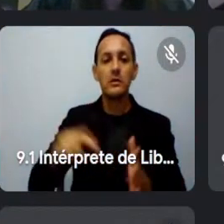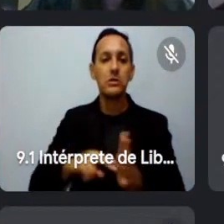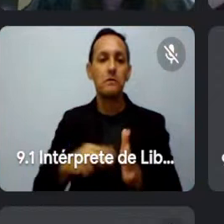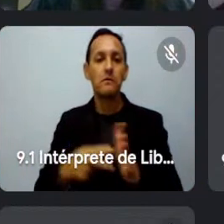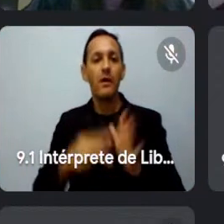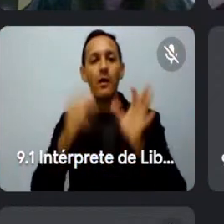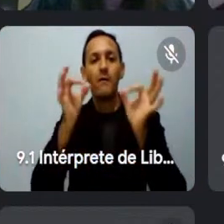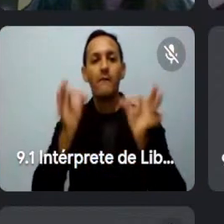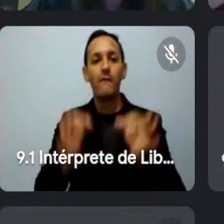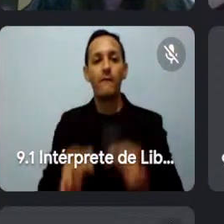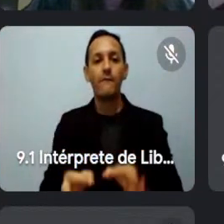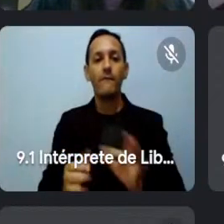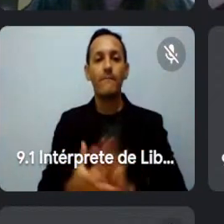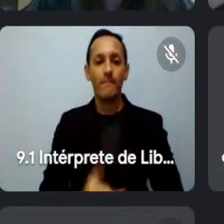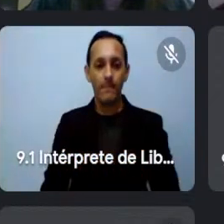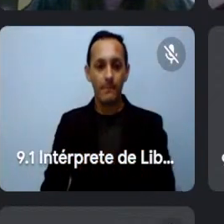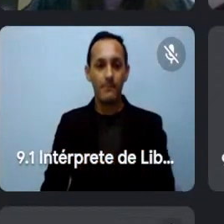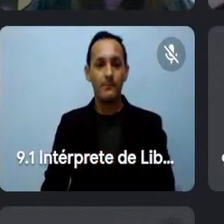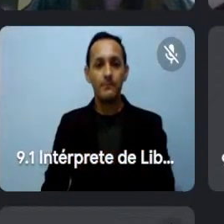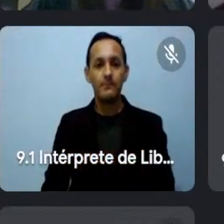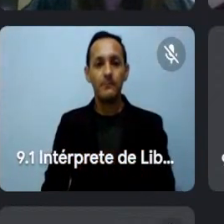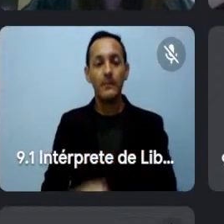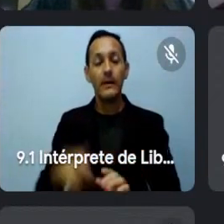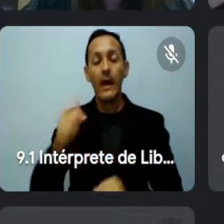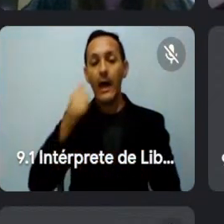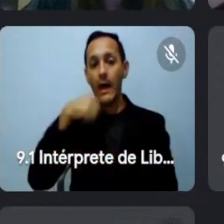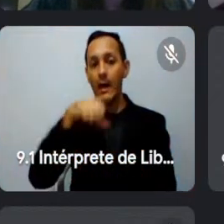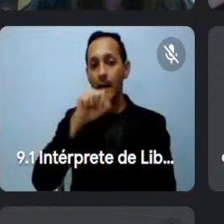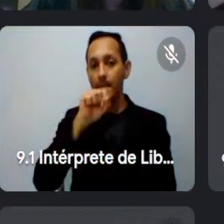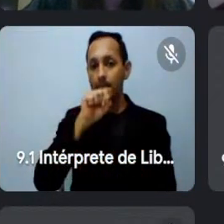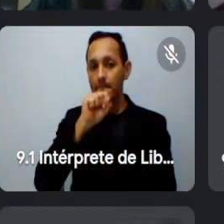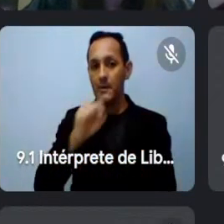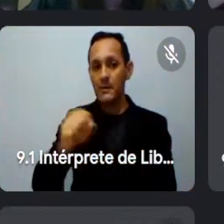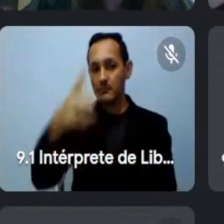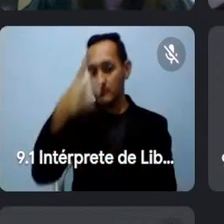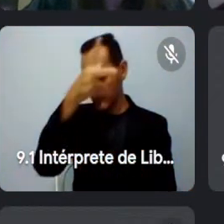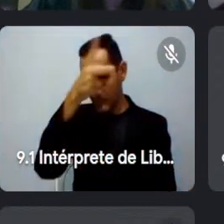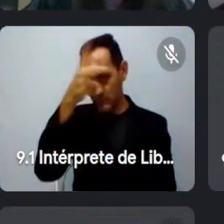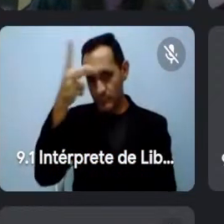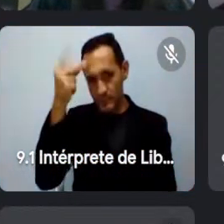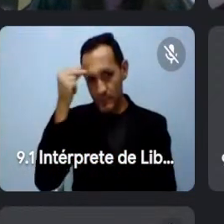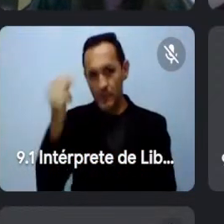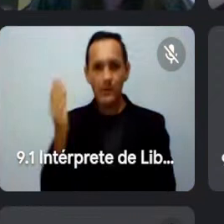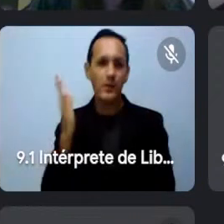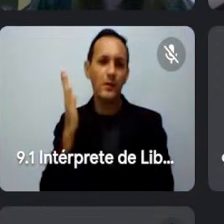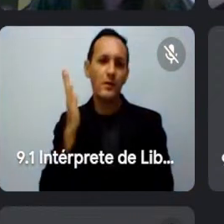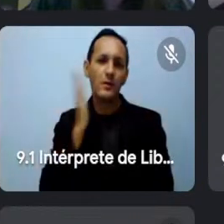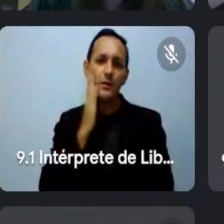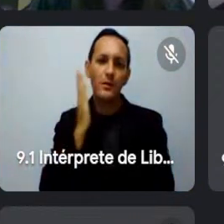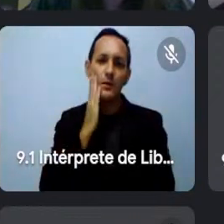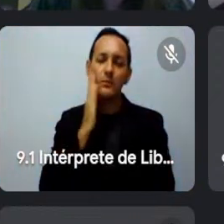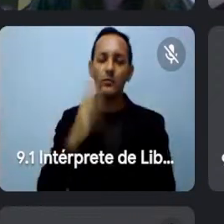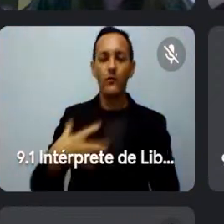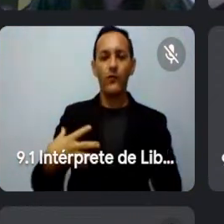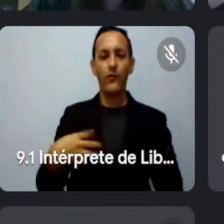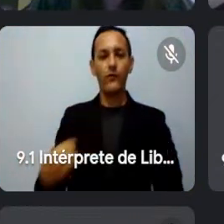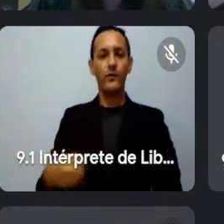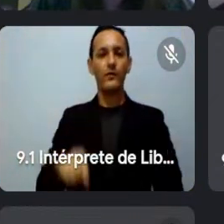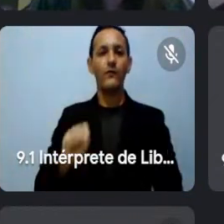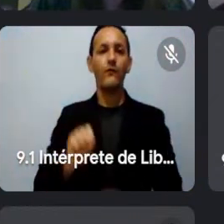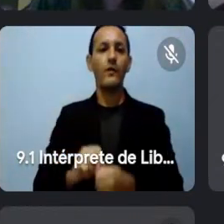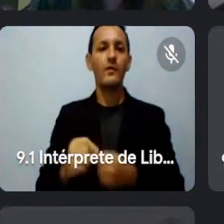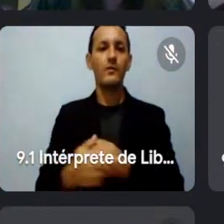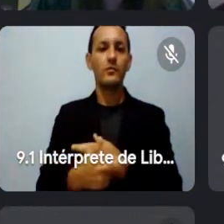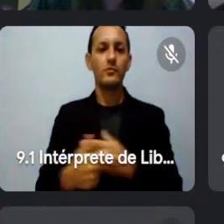natural pela ordem natural das coisas que uma a mãe prefeita saiba ou tenha ciência do que o seu filho está fazendo